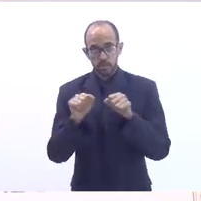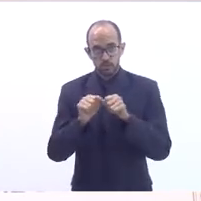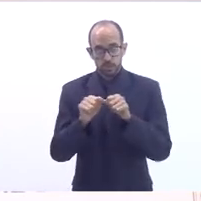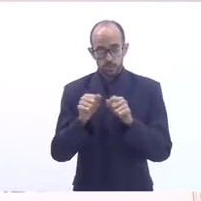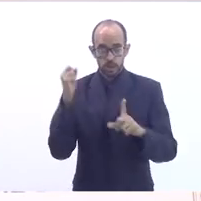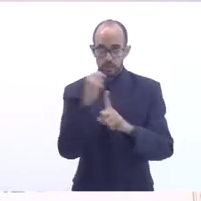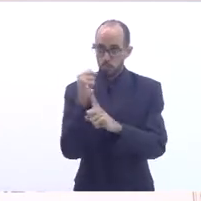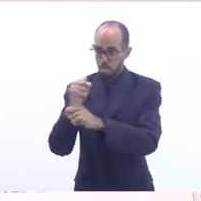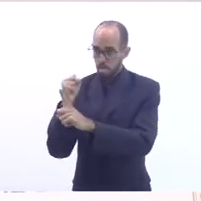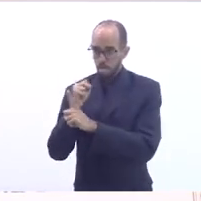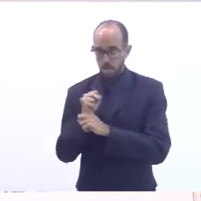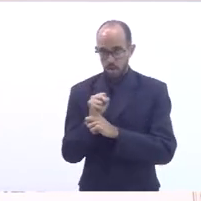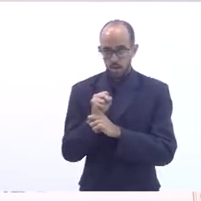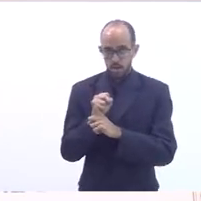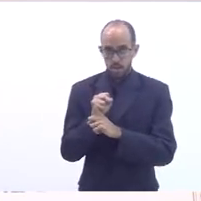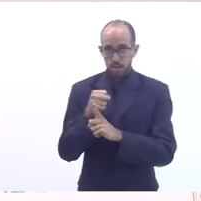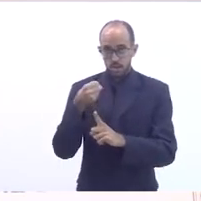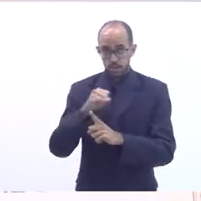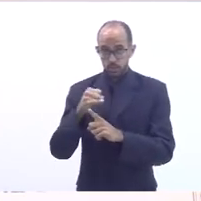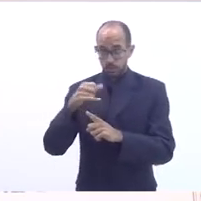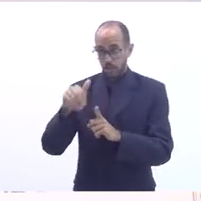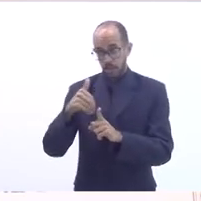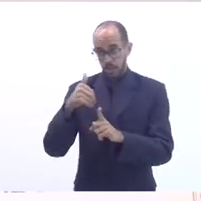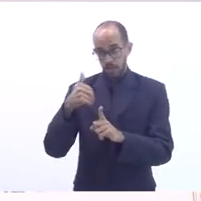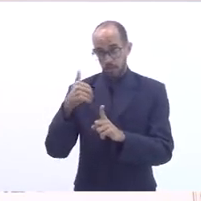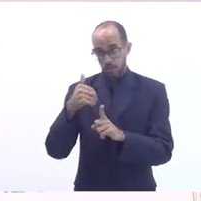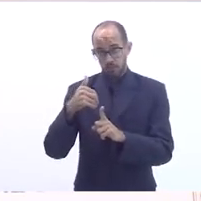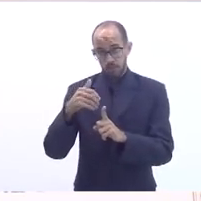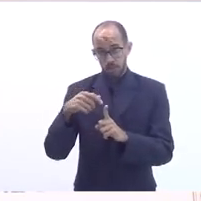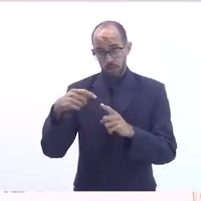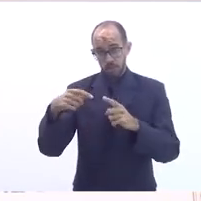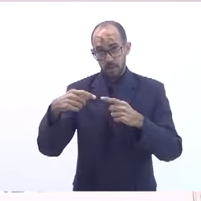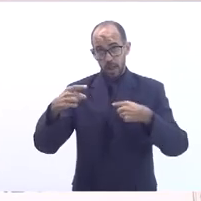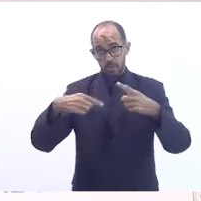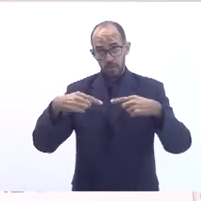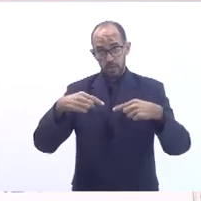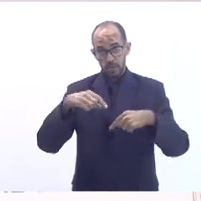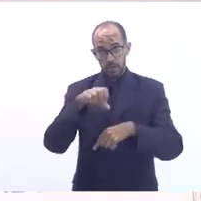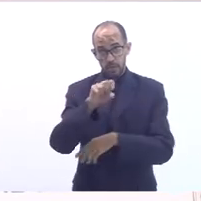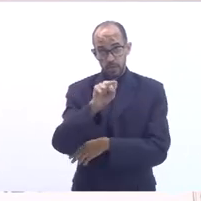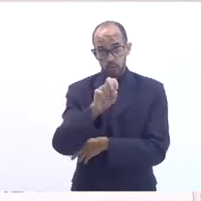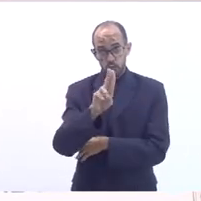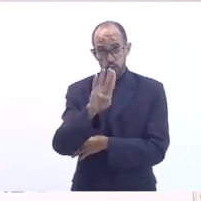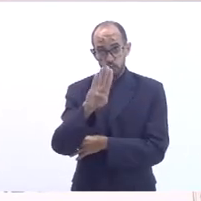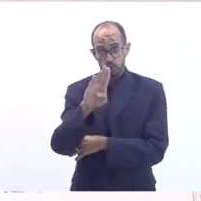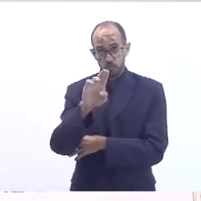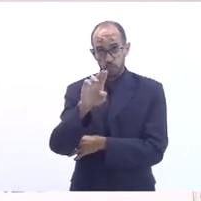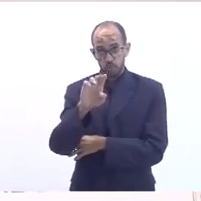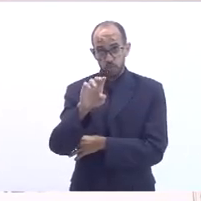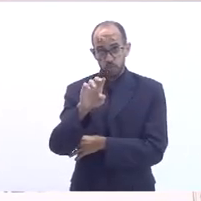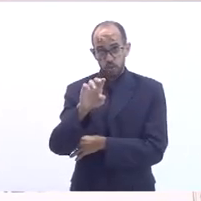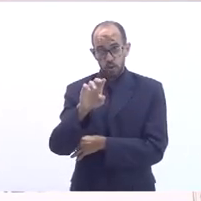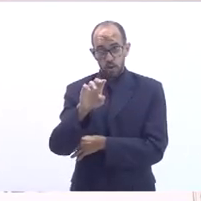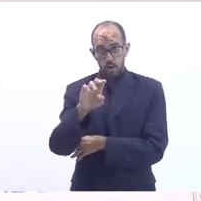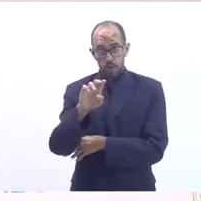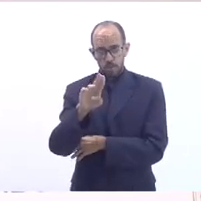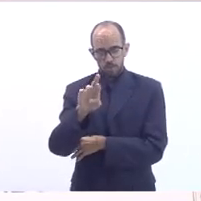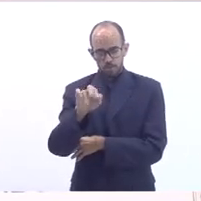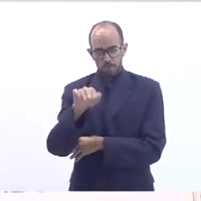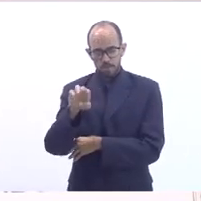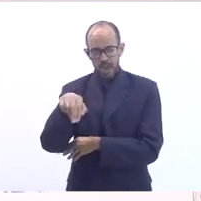chacina e se você atravessar antiga Avenida Suburbana atual Avenida Dom Hélder Câmara